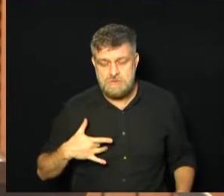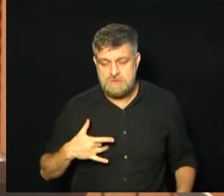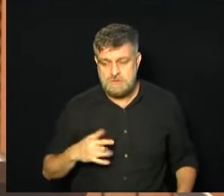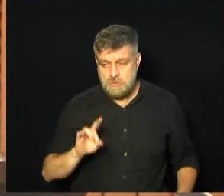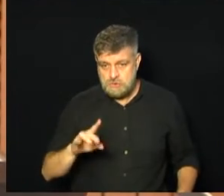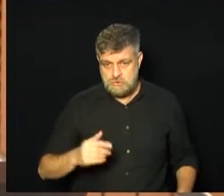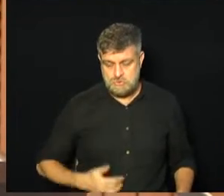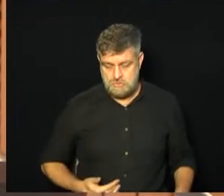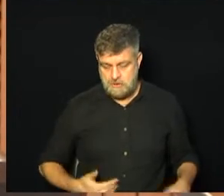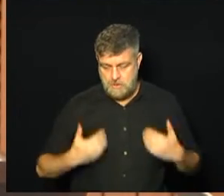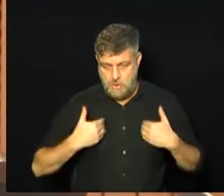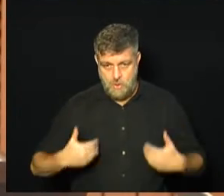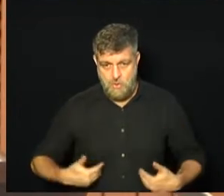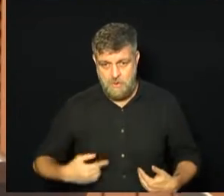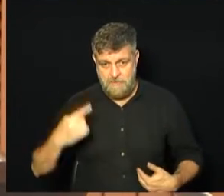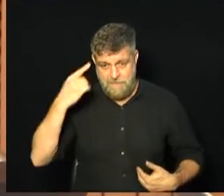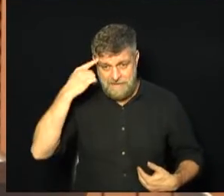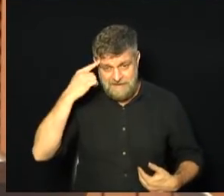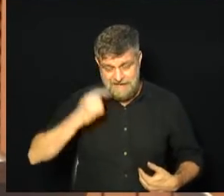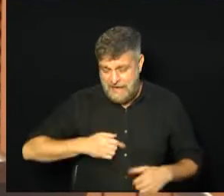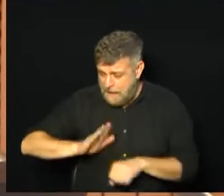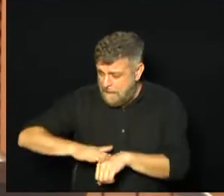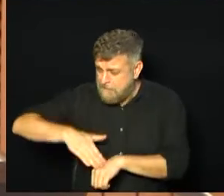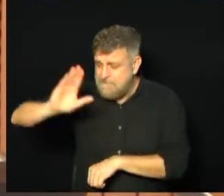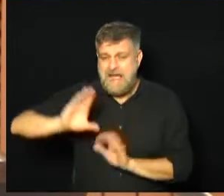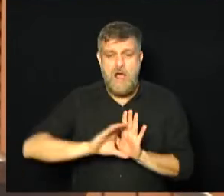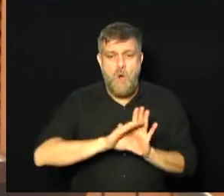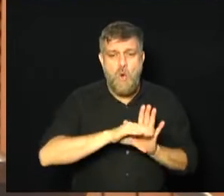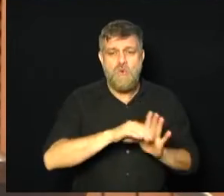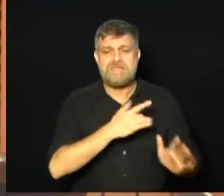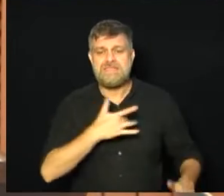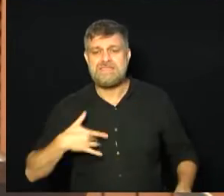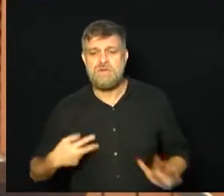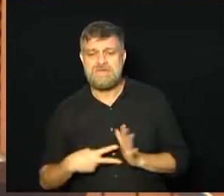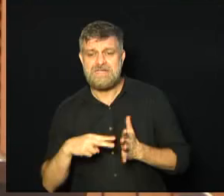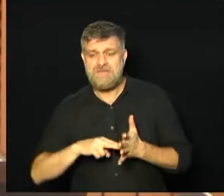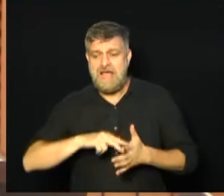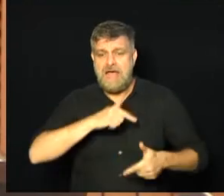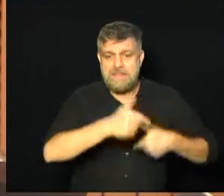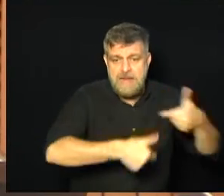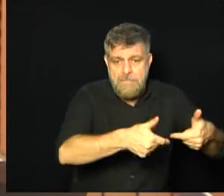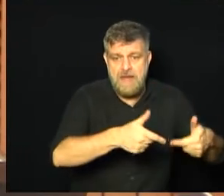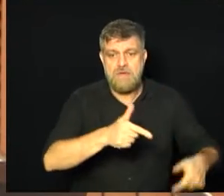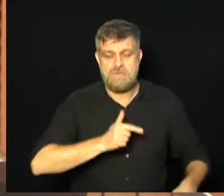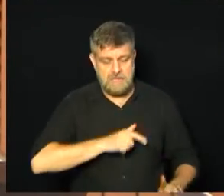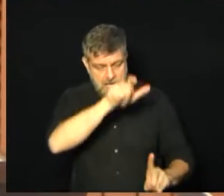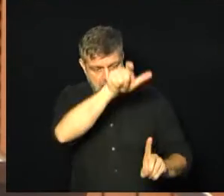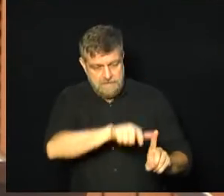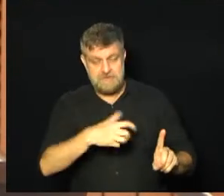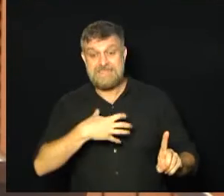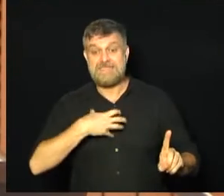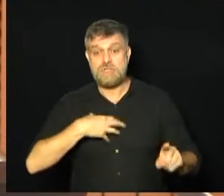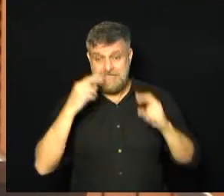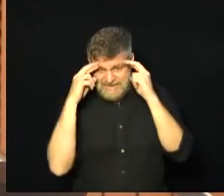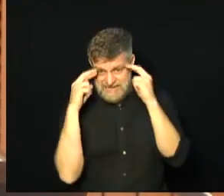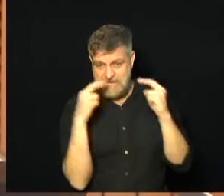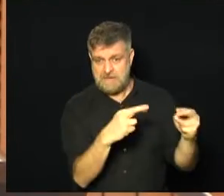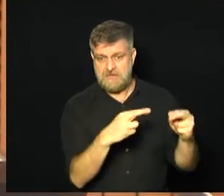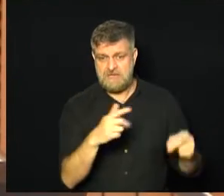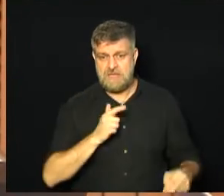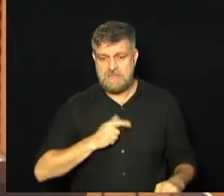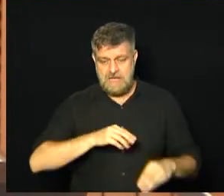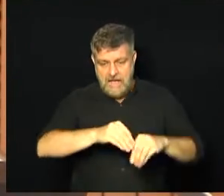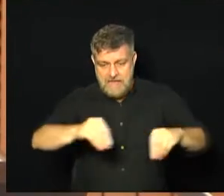que o conceito de saúde era muito mais que isso, que o conceito de saúde era ter trabalho, era ter respeito, acesso à